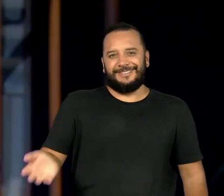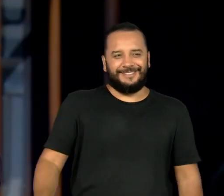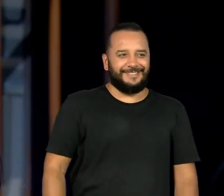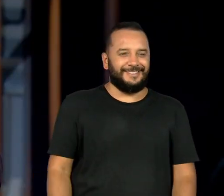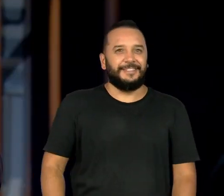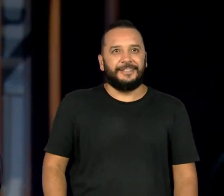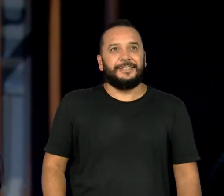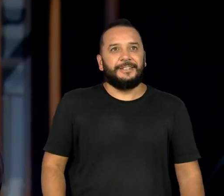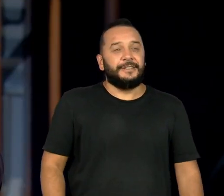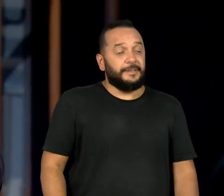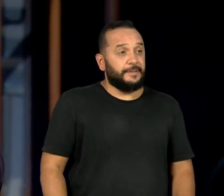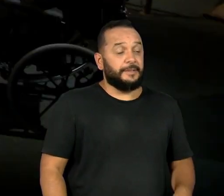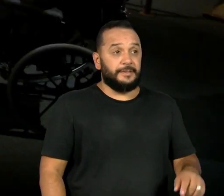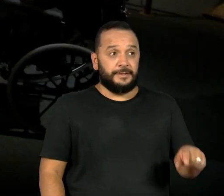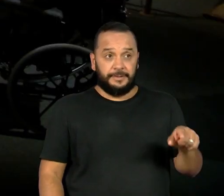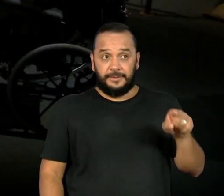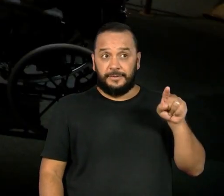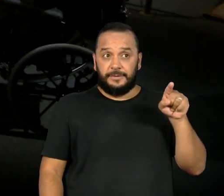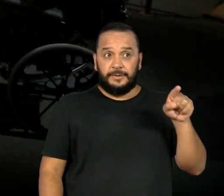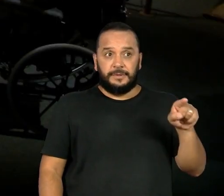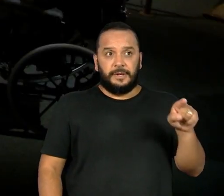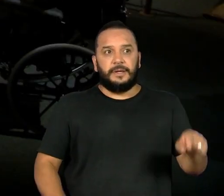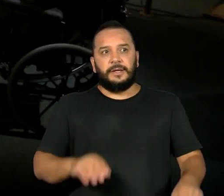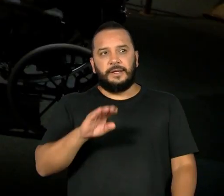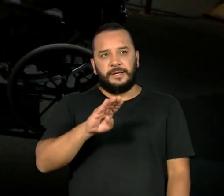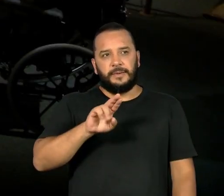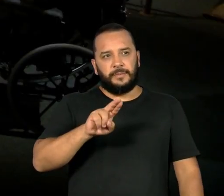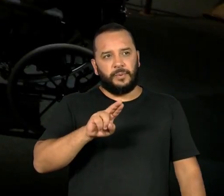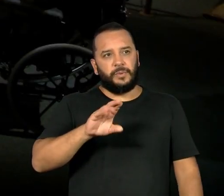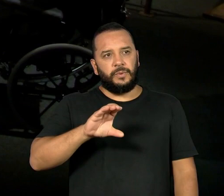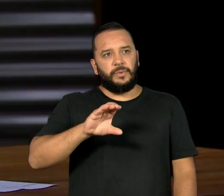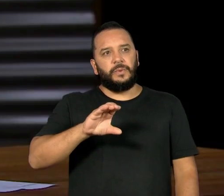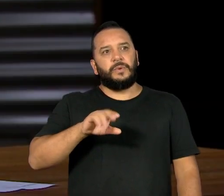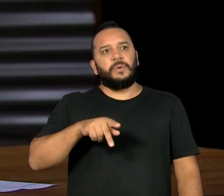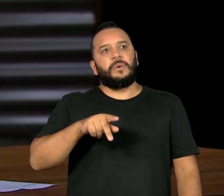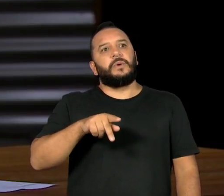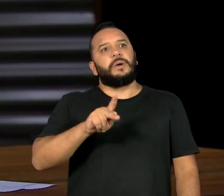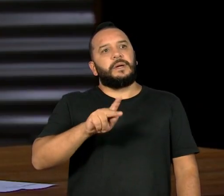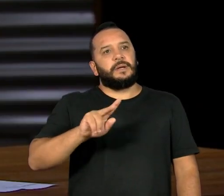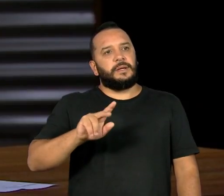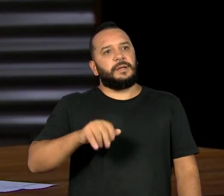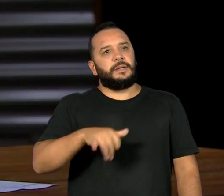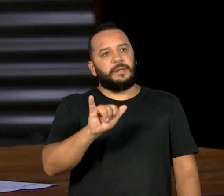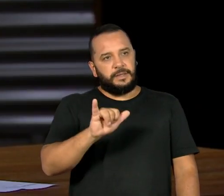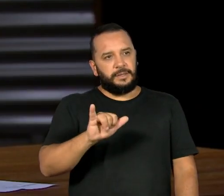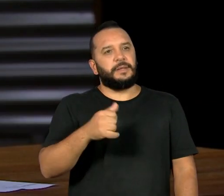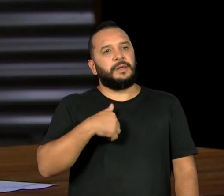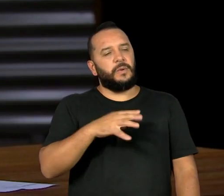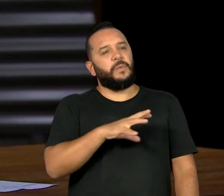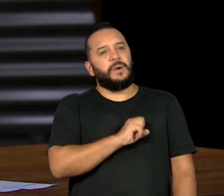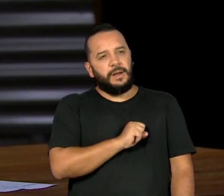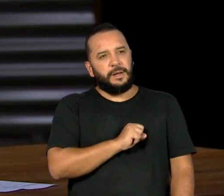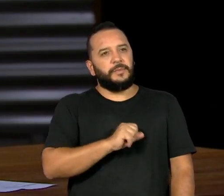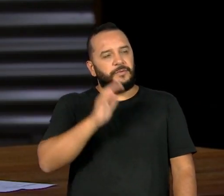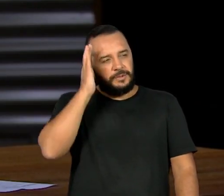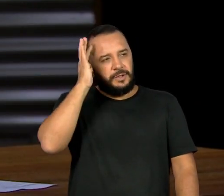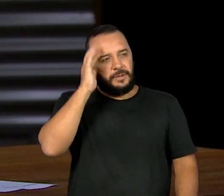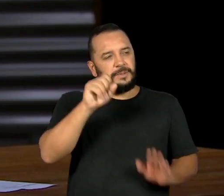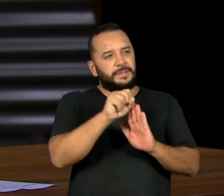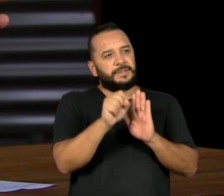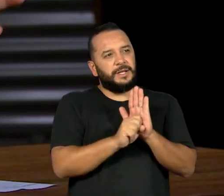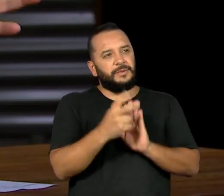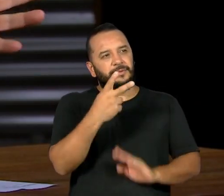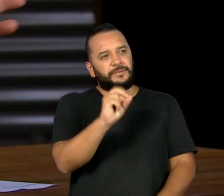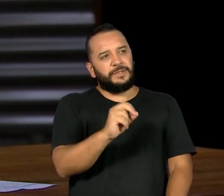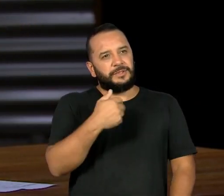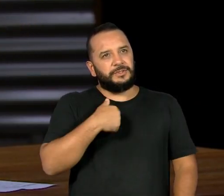do Buck Fuller lá no início, que é um filósofo que eu amo do século XX. Essa história do Twin Tab, né? De entender quem